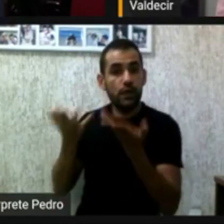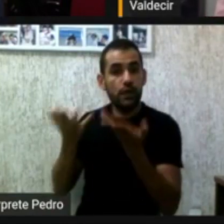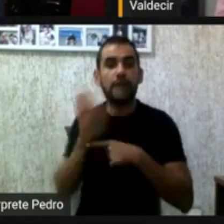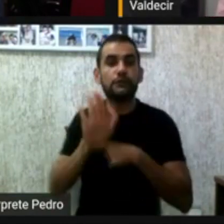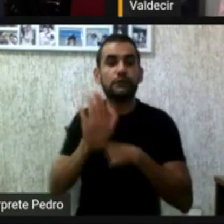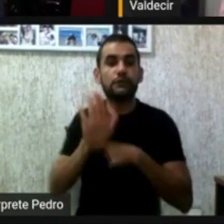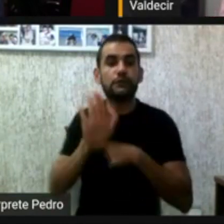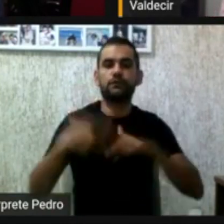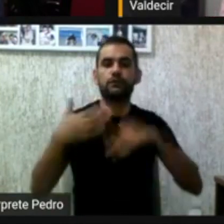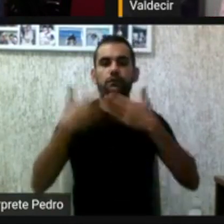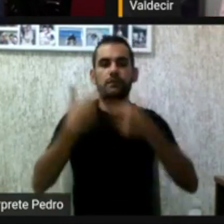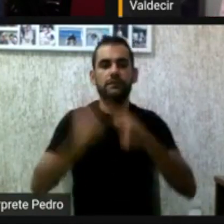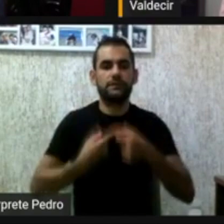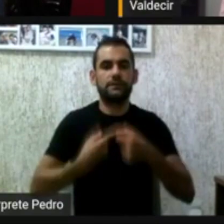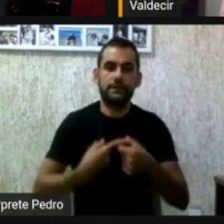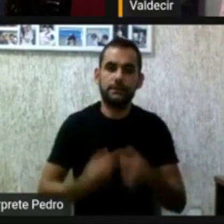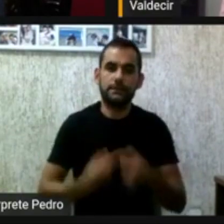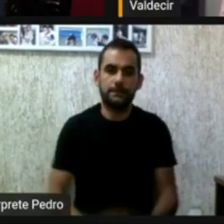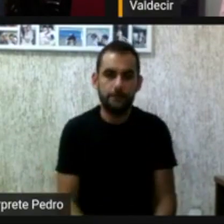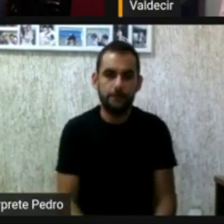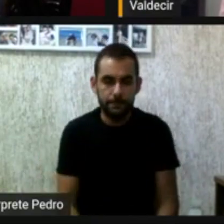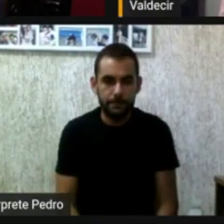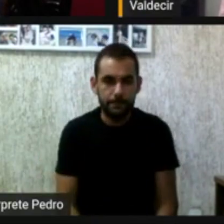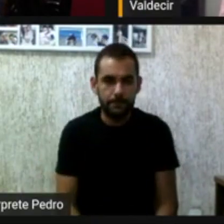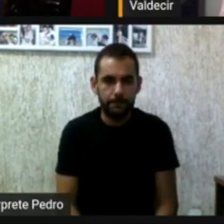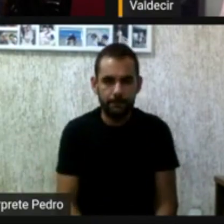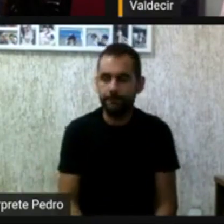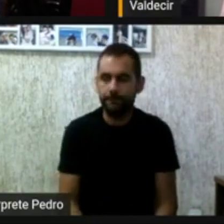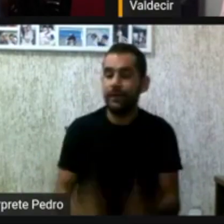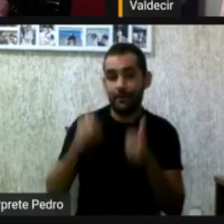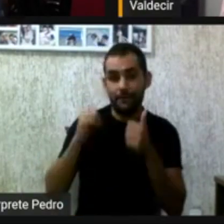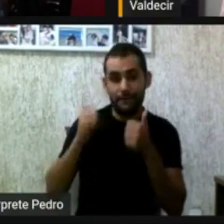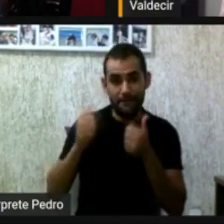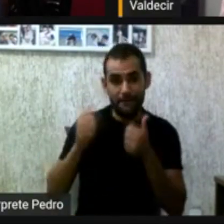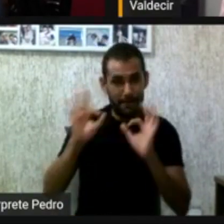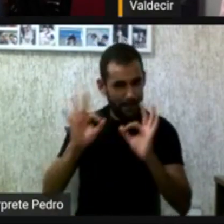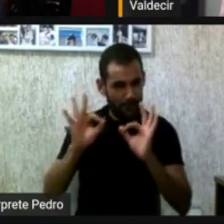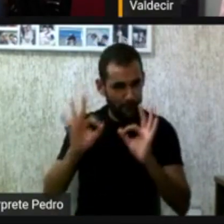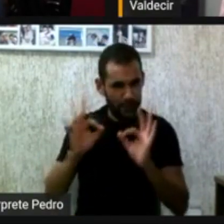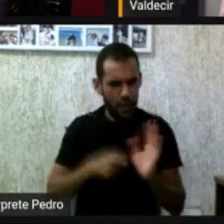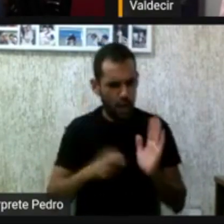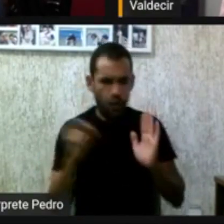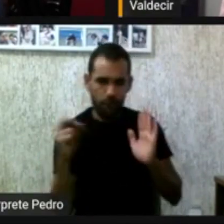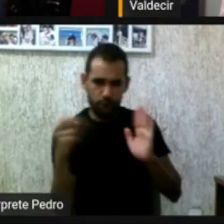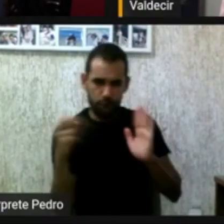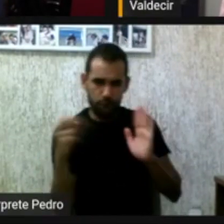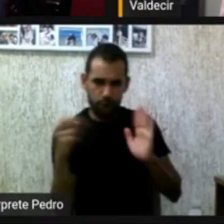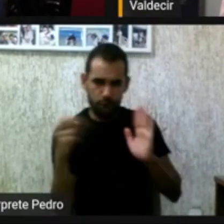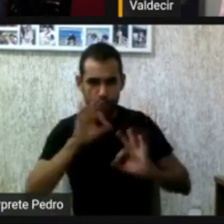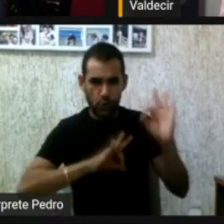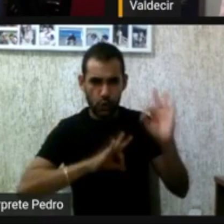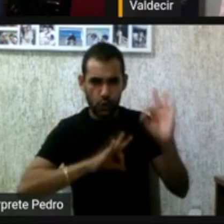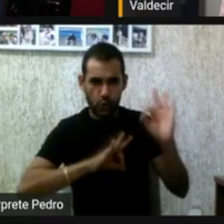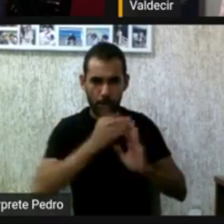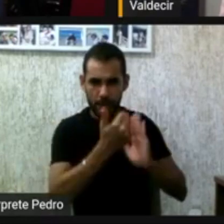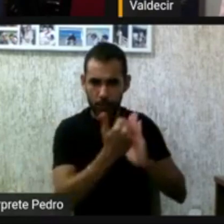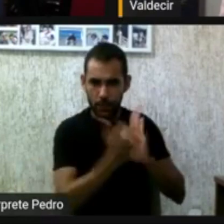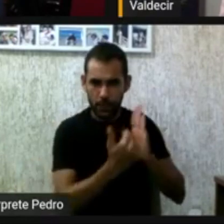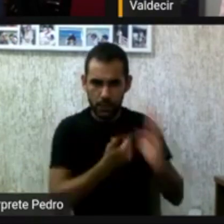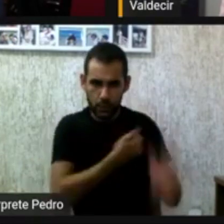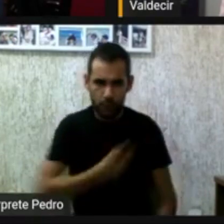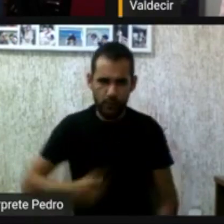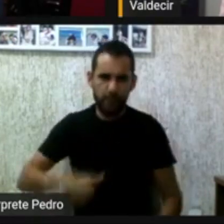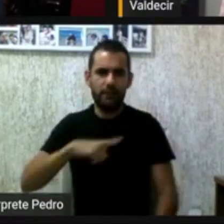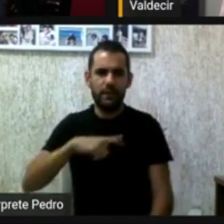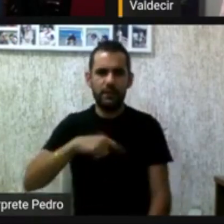nossa cidade. Perfeito, candidato. Eu vi aqui no seu plano de governo, você elencou aqui 13 áreas, né, de